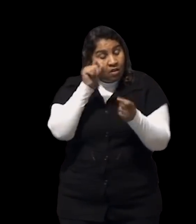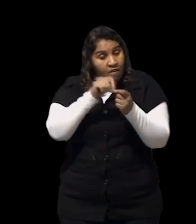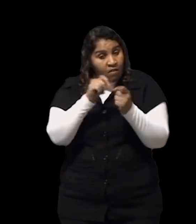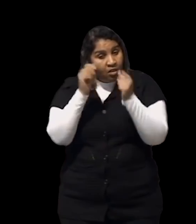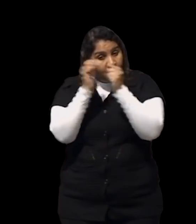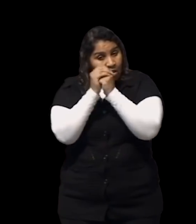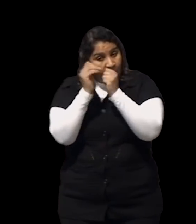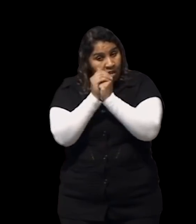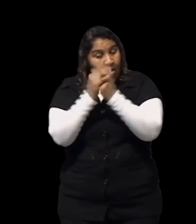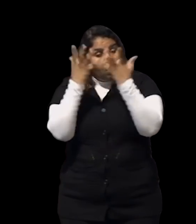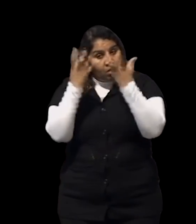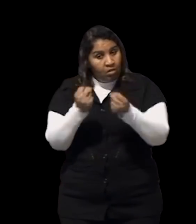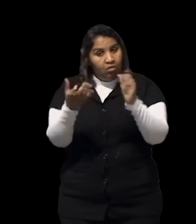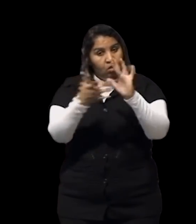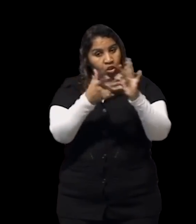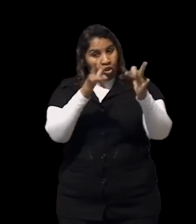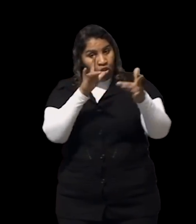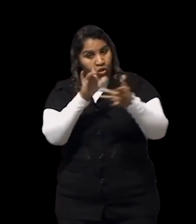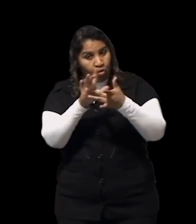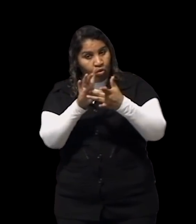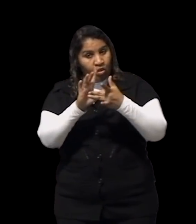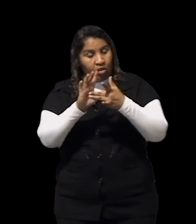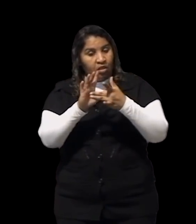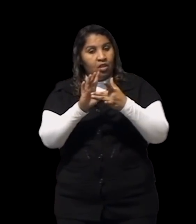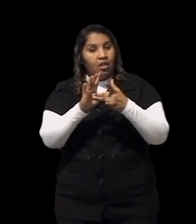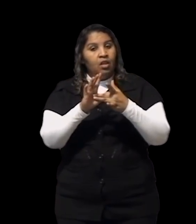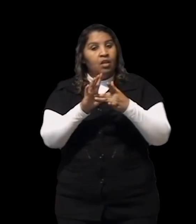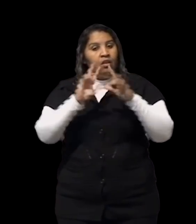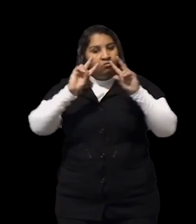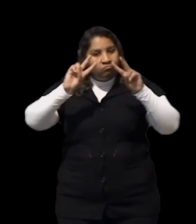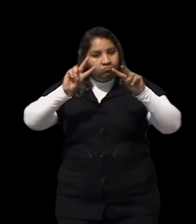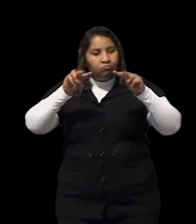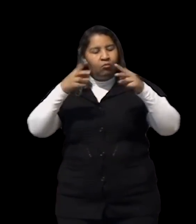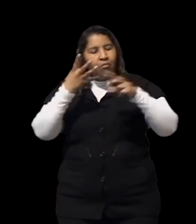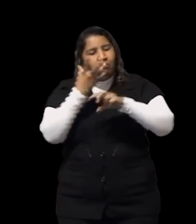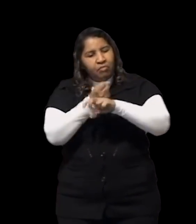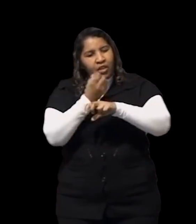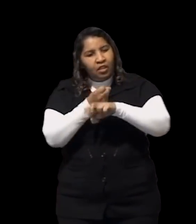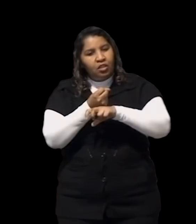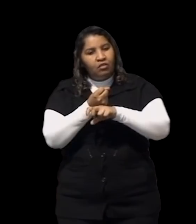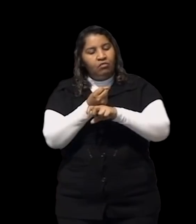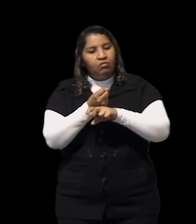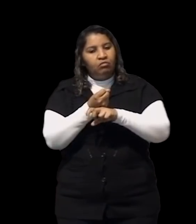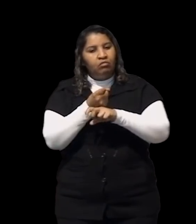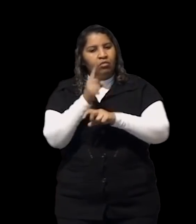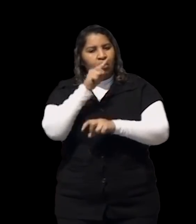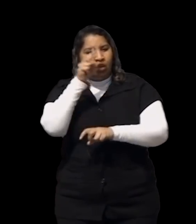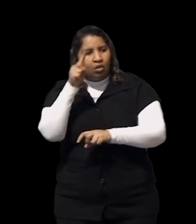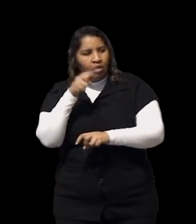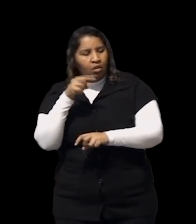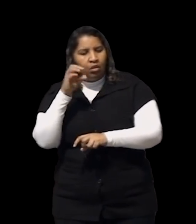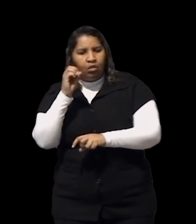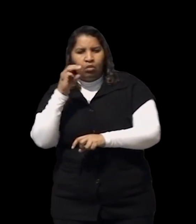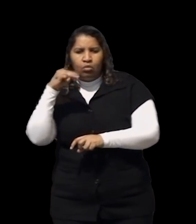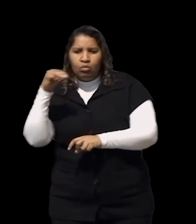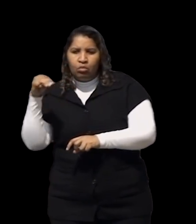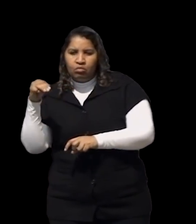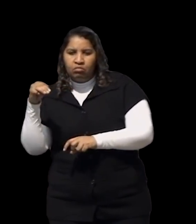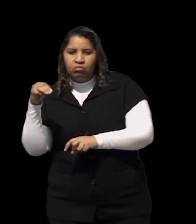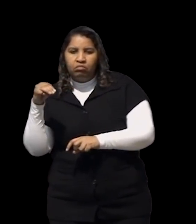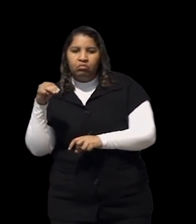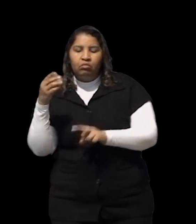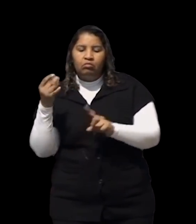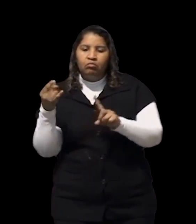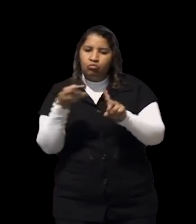link do aplicativo Zoom clique agora aí na descrição perdão aonde é no chat do